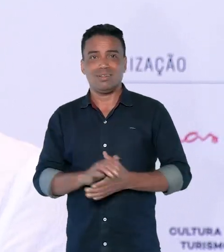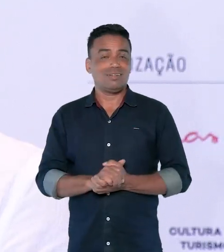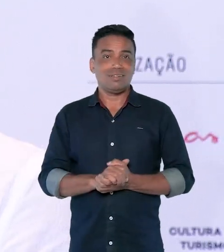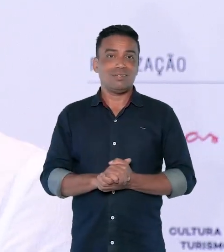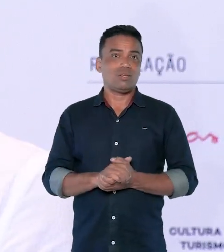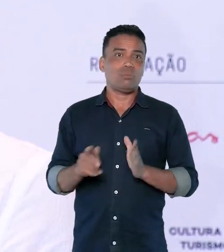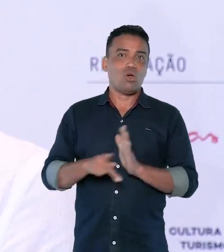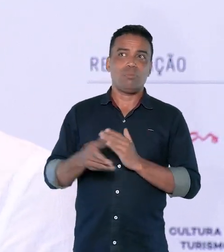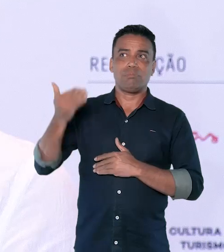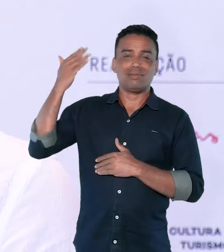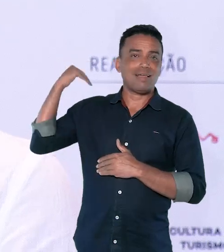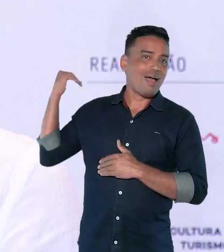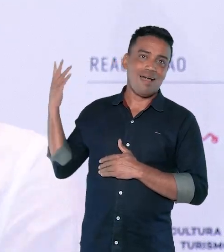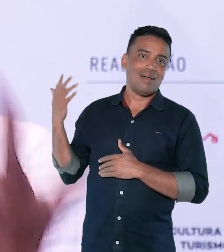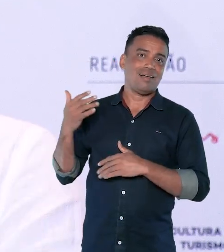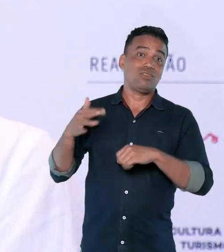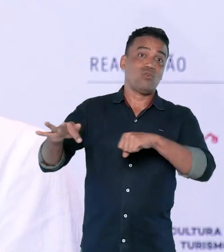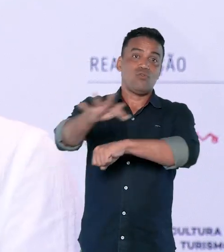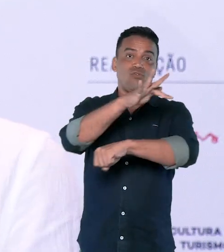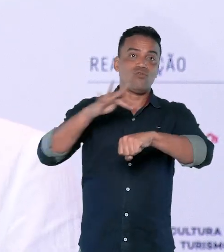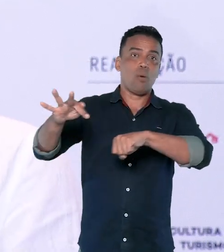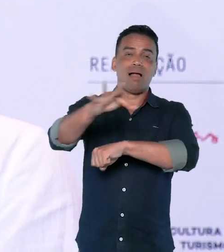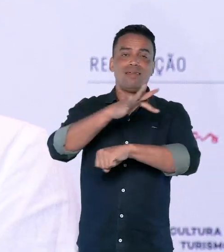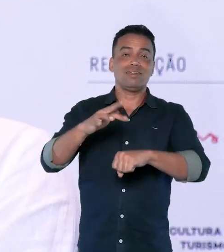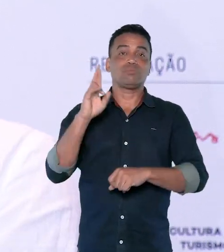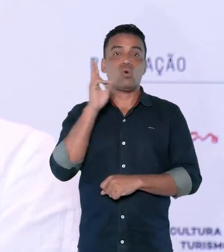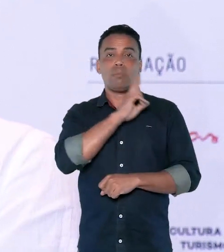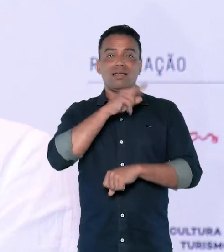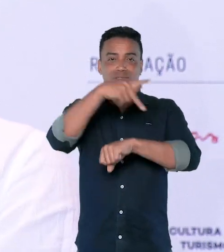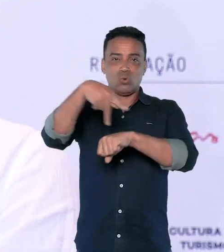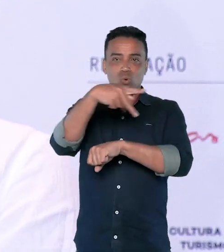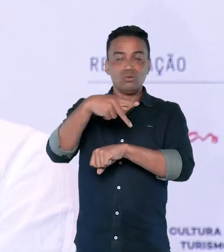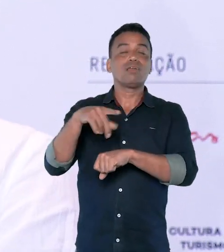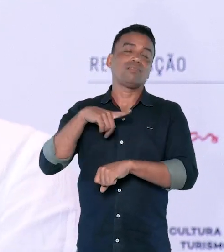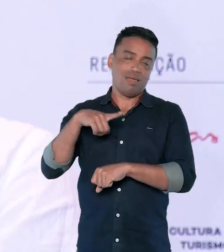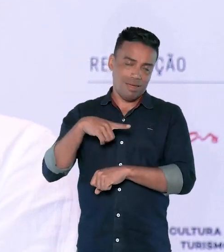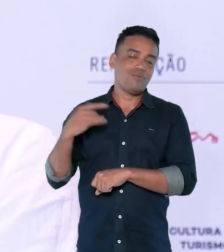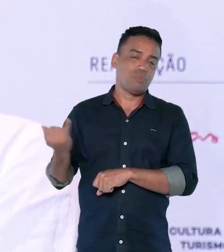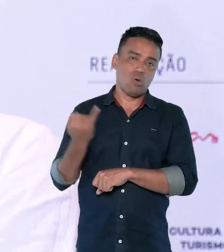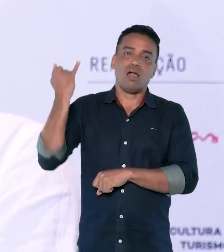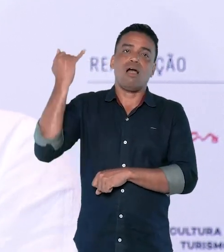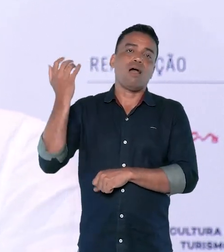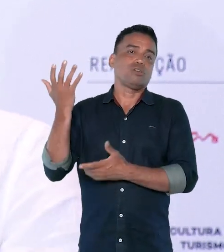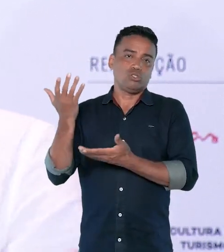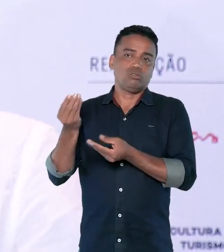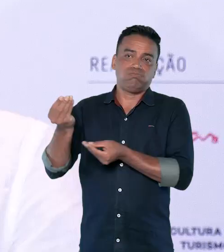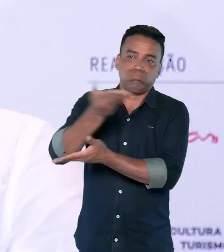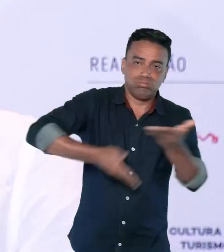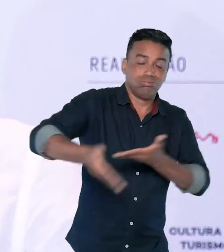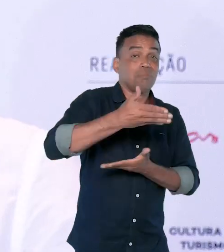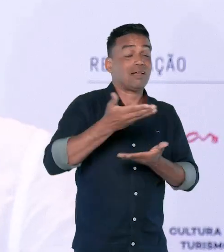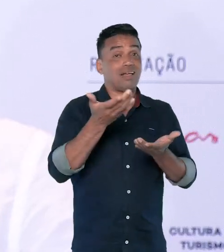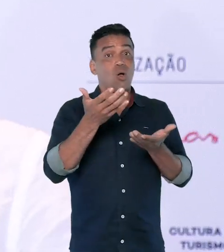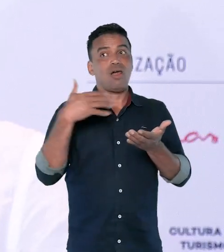e as viúvas do formalismo russo, que teve lá a sua contribuição, né? Mas a gente já está em outro pé, né,